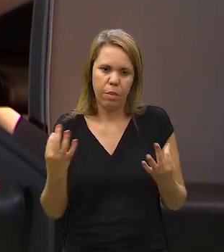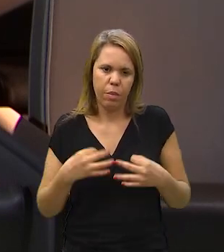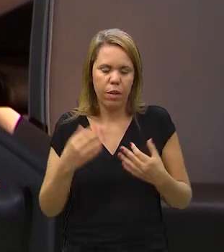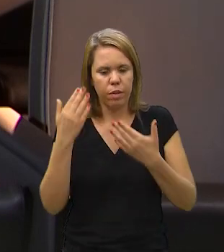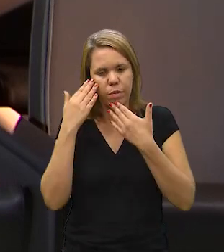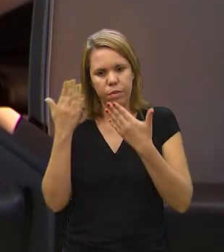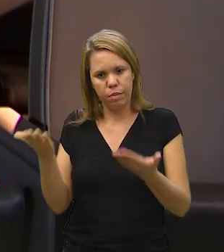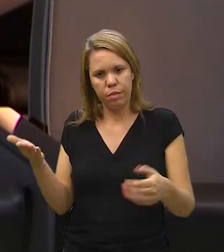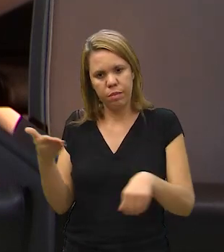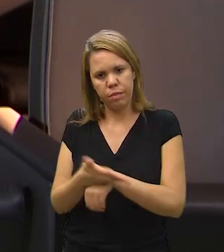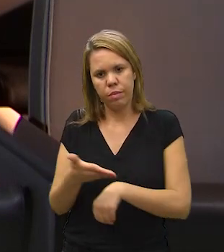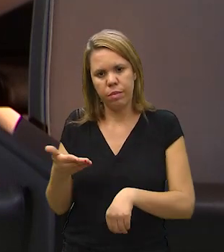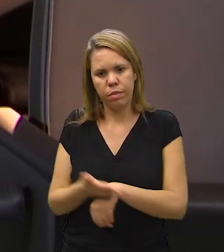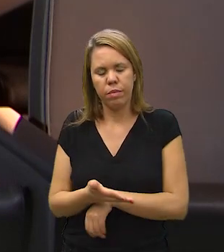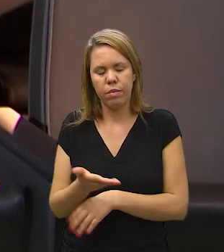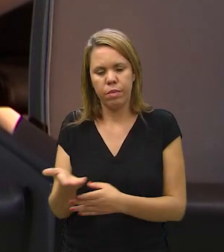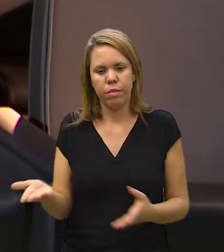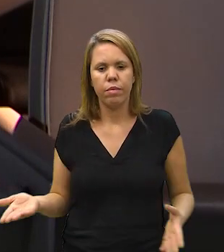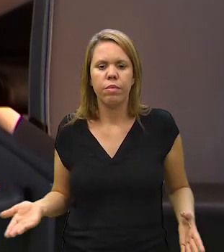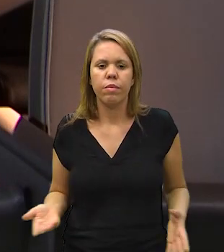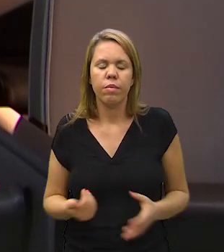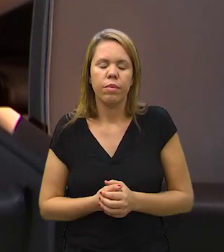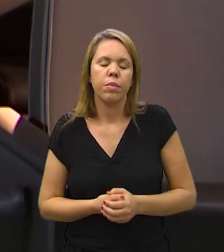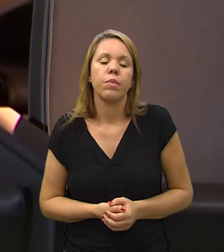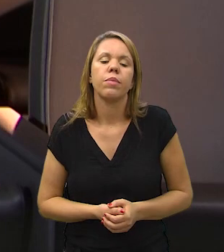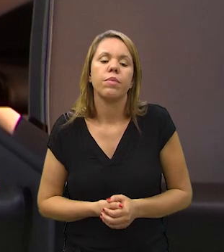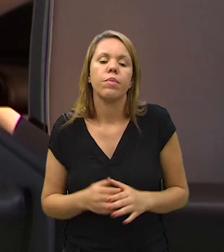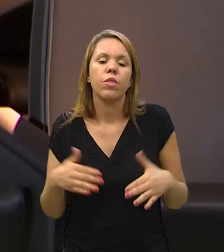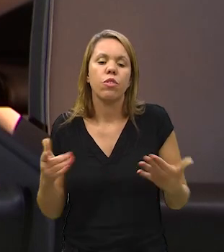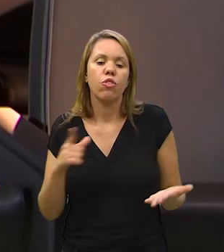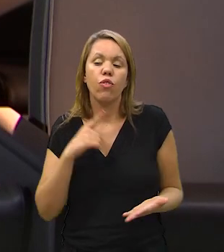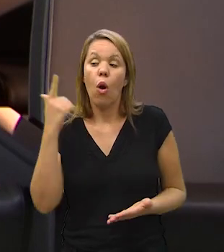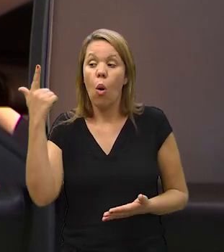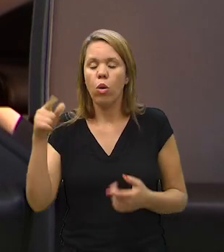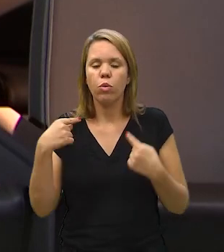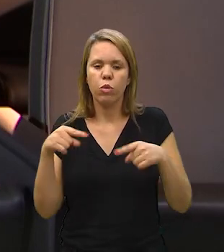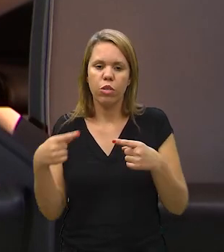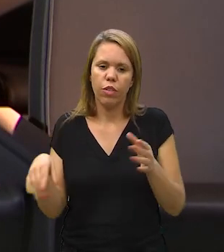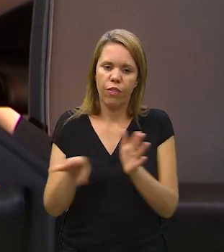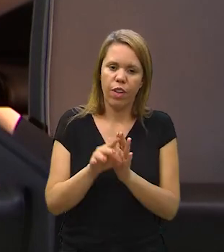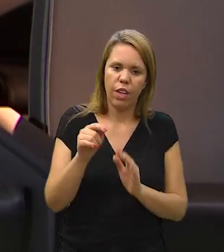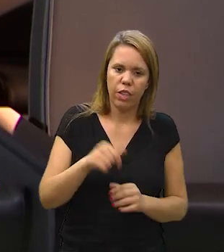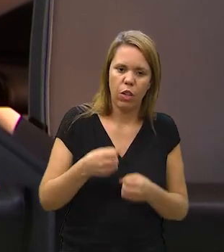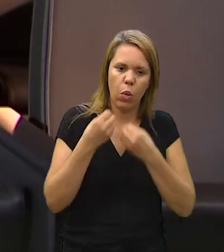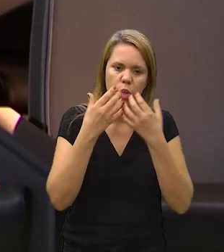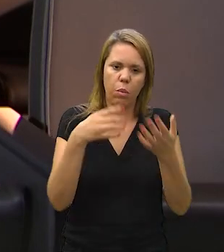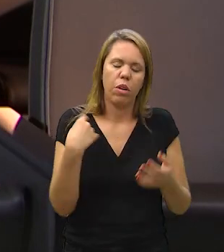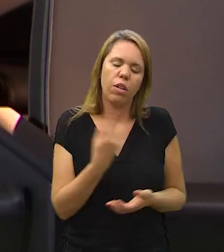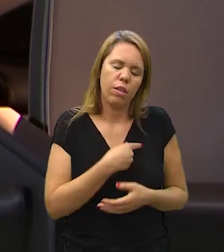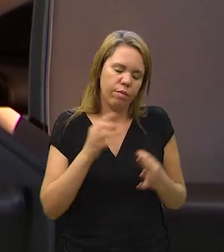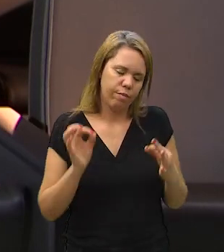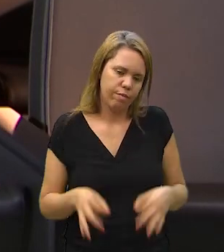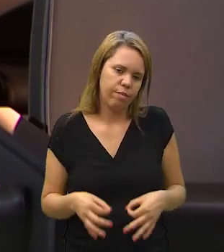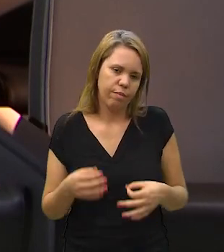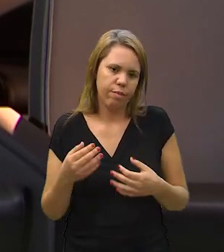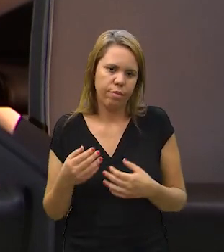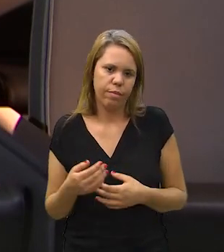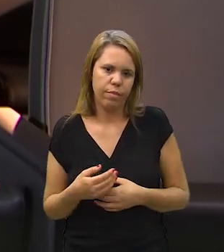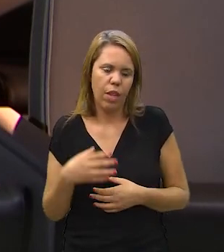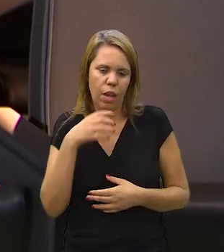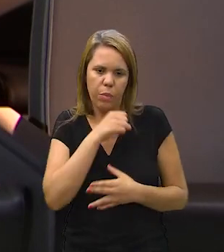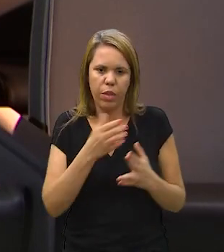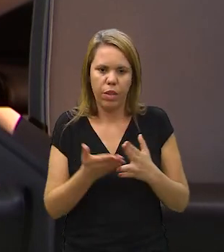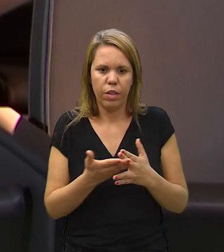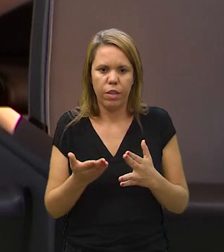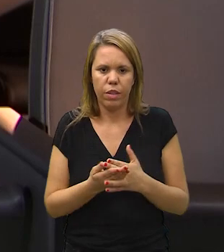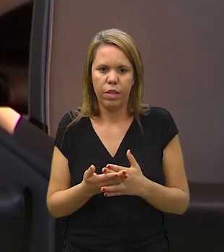Perfeito. Gente, agradeço a participação. Nós agradecemos. Quando tiver outro musical, vem aqui contar pra gente, então. Certo? Obrigada. Obrigado. A gente vai